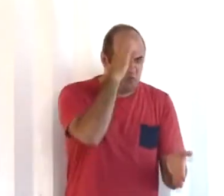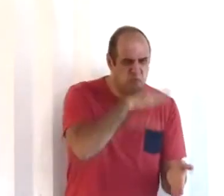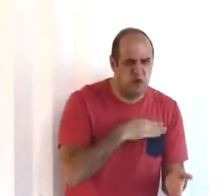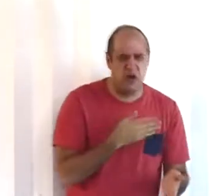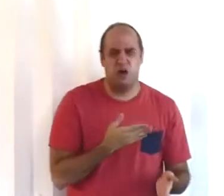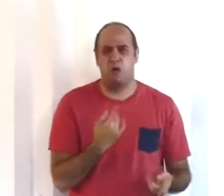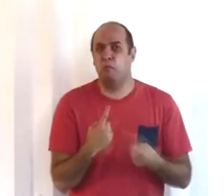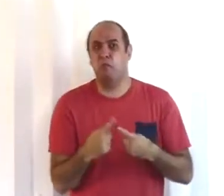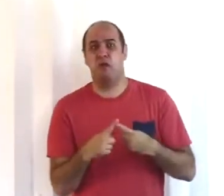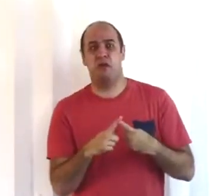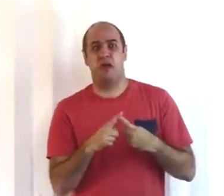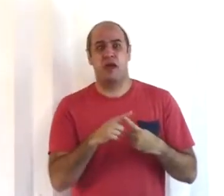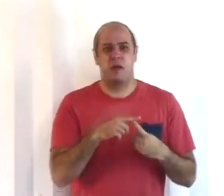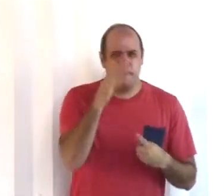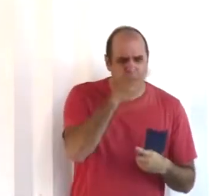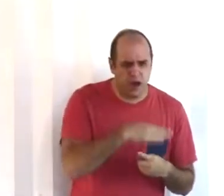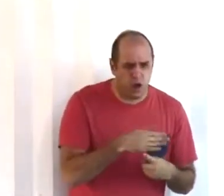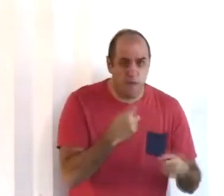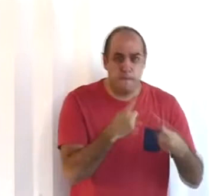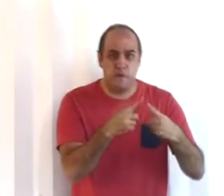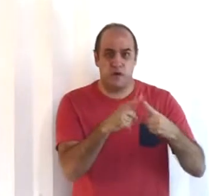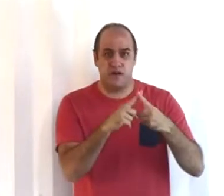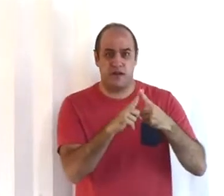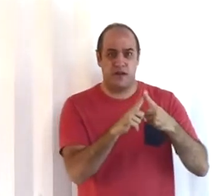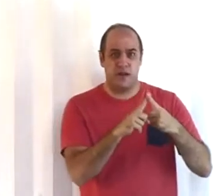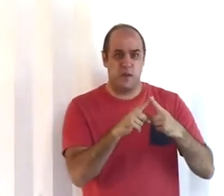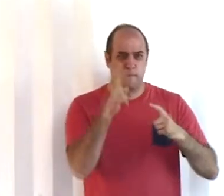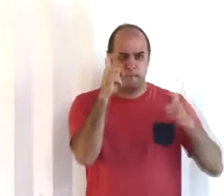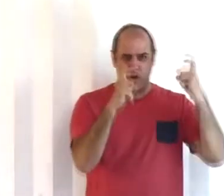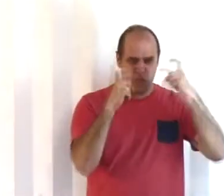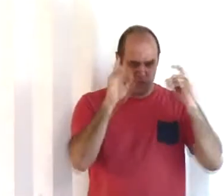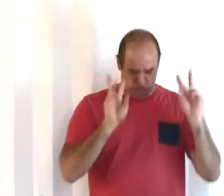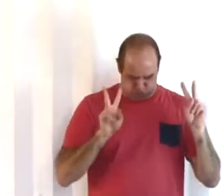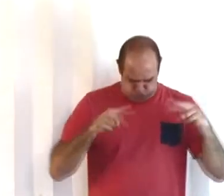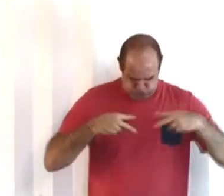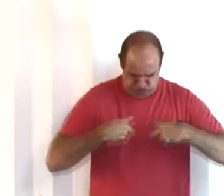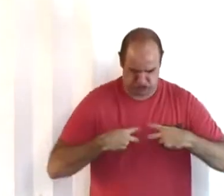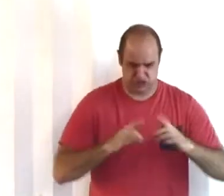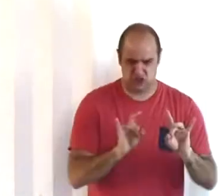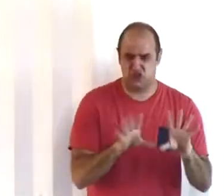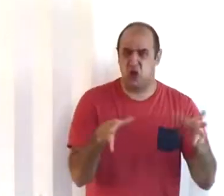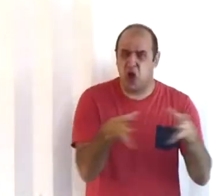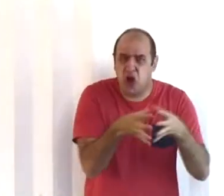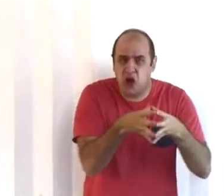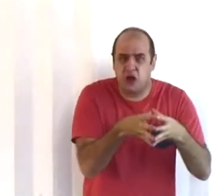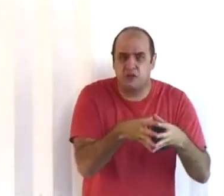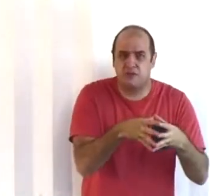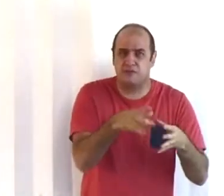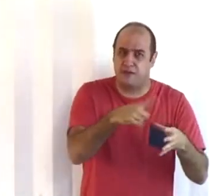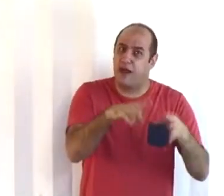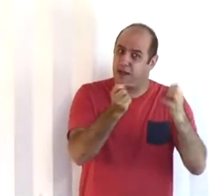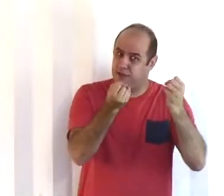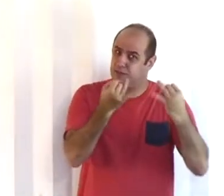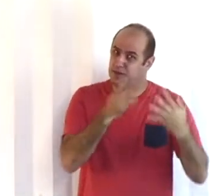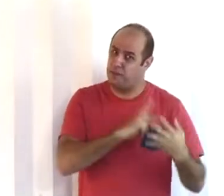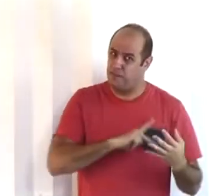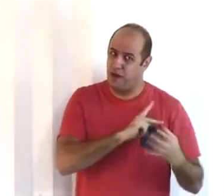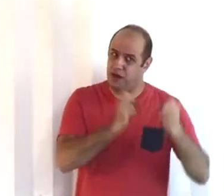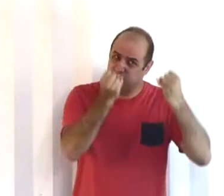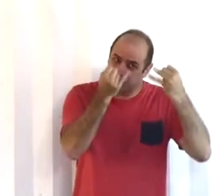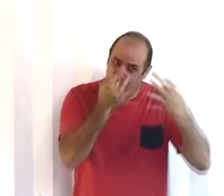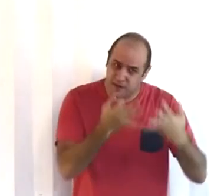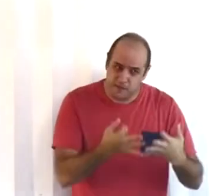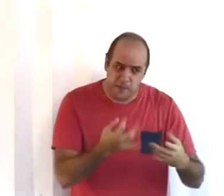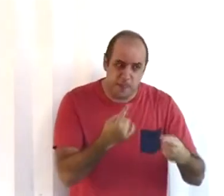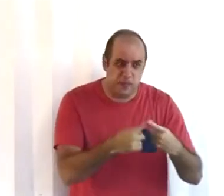Paulo? Porque elas só se preocupam com o seu ventre. Mas por quê, Paulo? Olha, ele explica: porque elas só